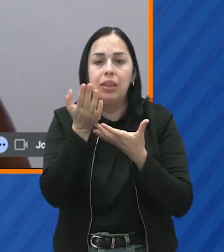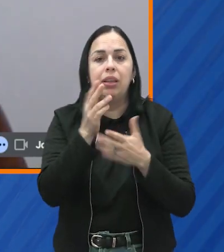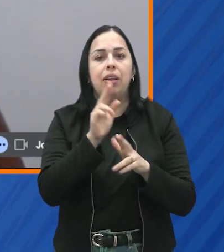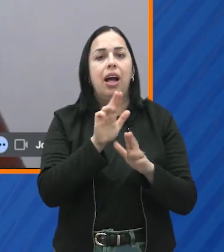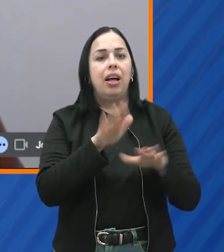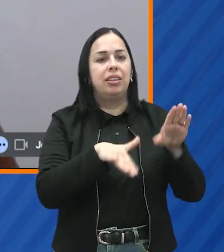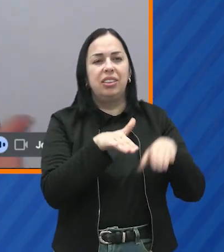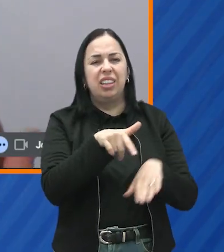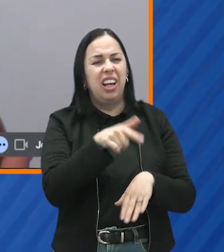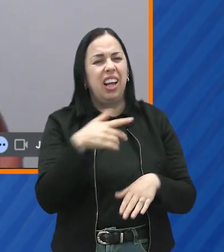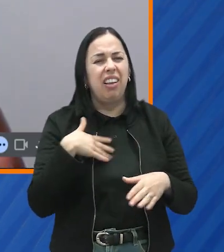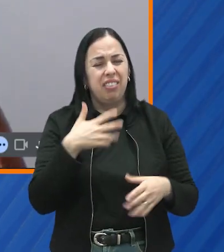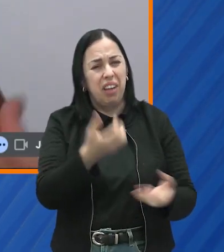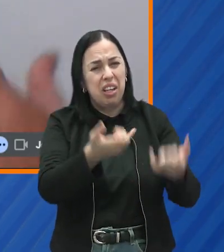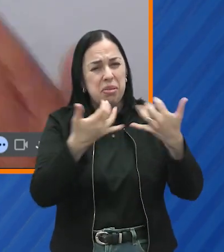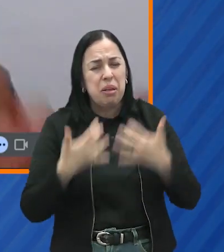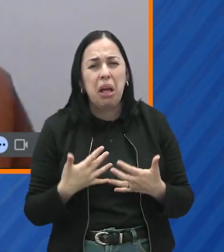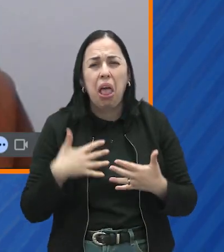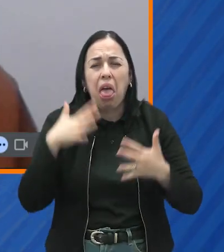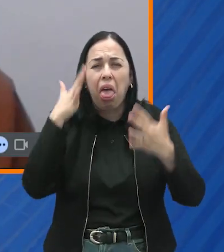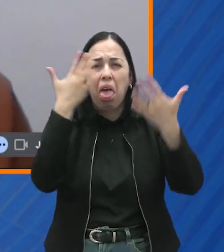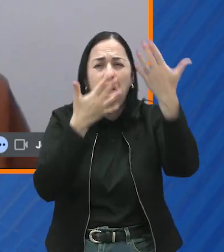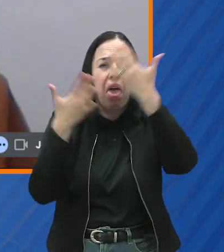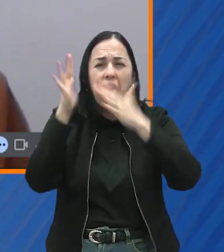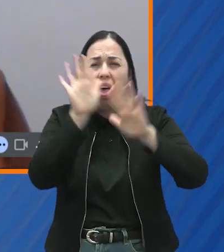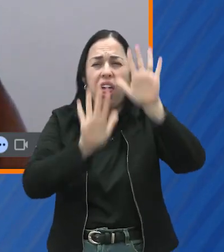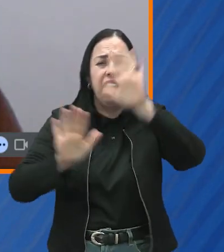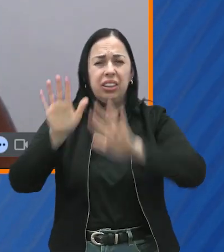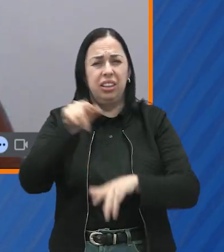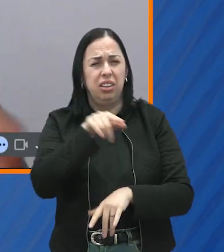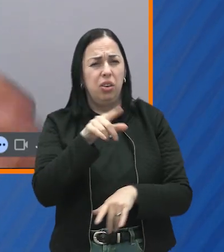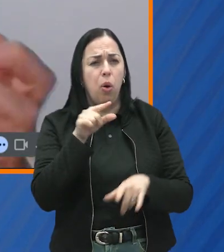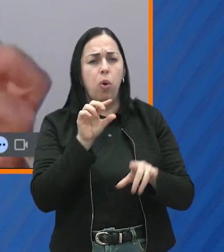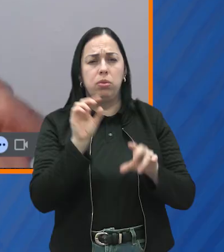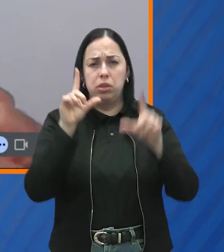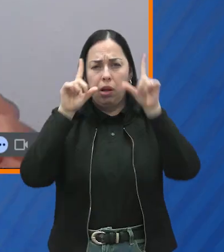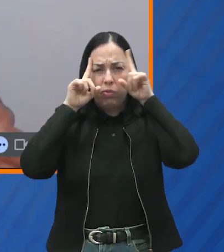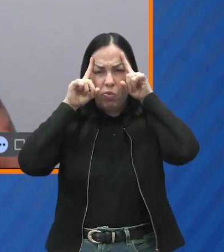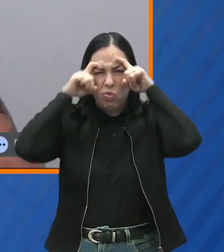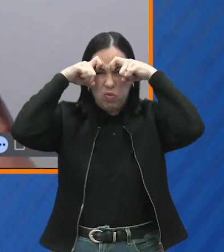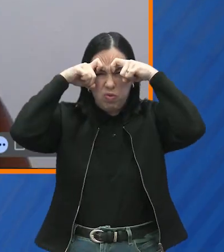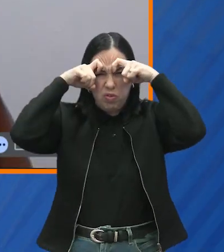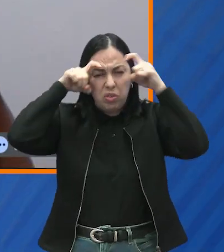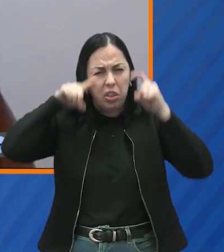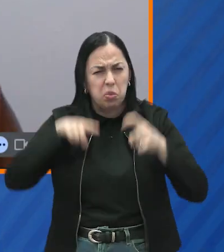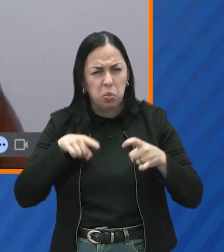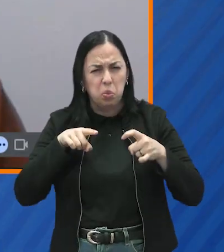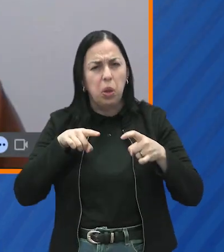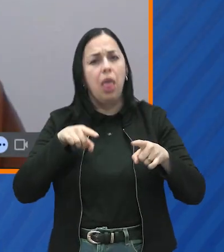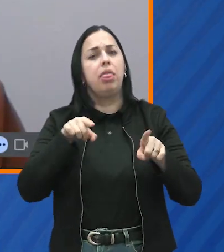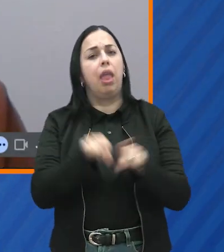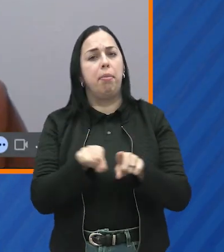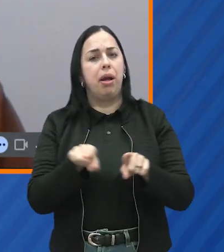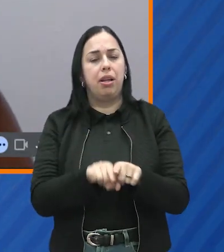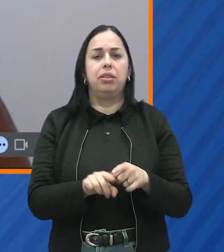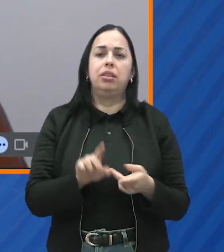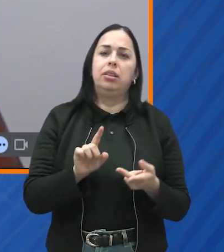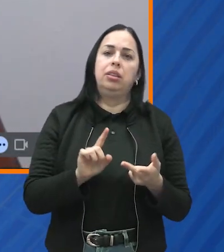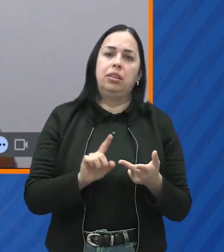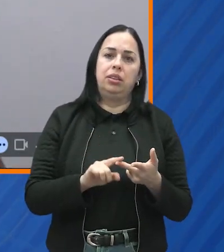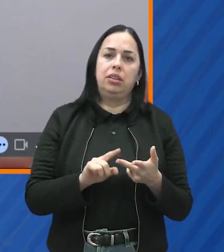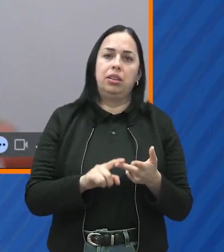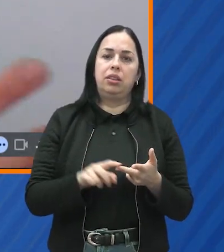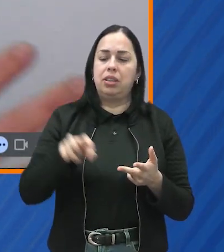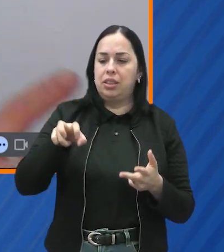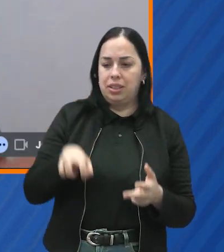melhor. Então, às vezes, a própria criança vai falar que não está enxergando a lousa, ou você vai olhar para ela, ela está franzindo a testa. É uma criança que,